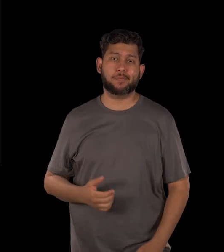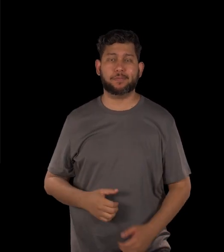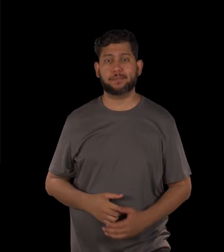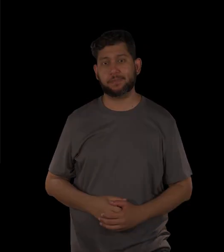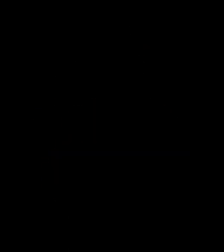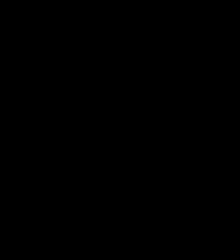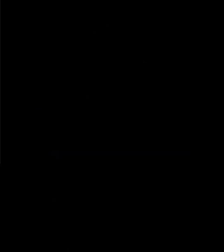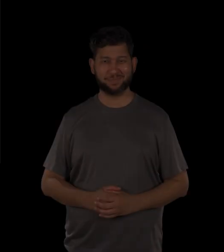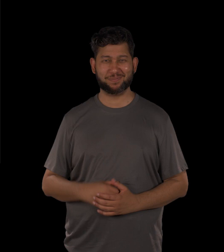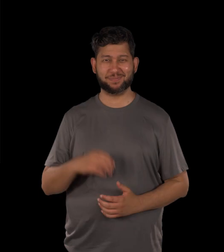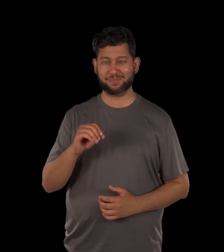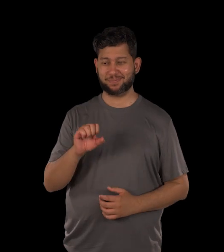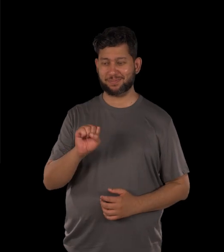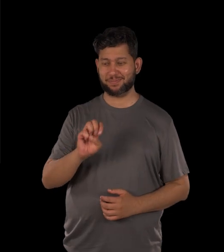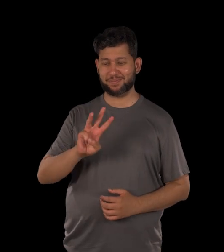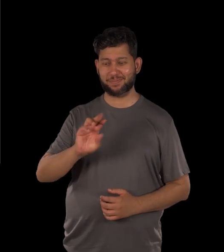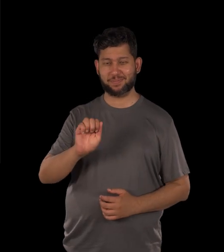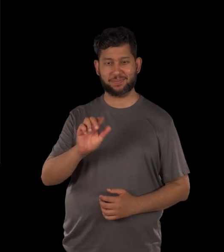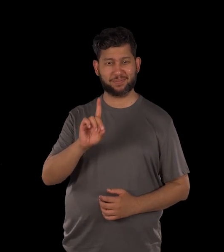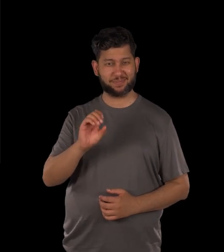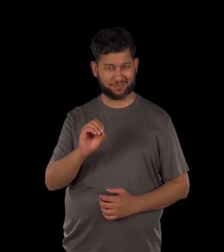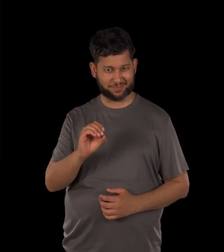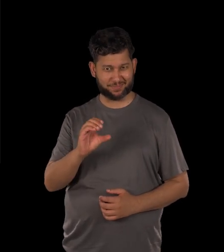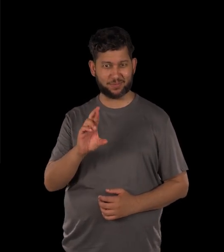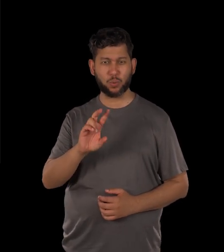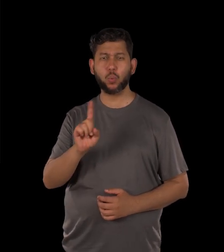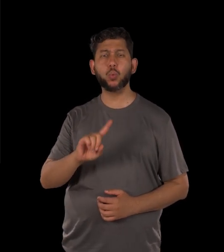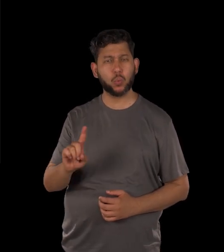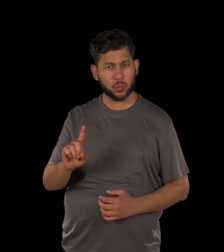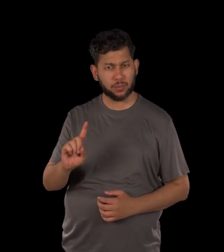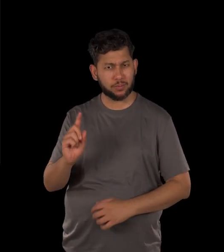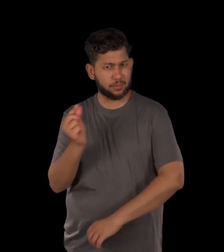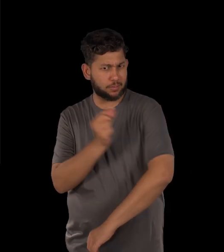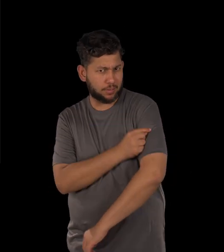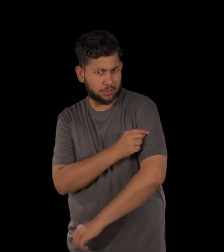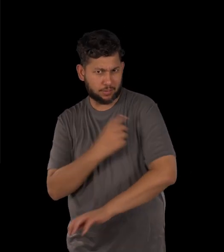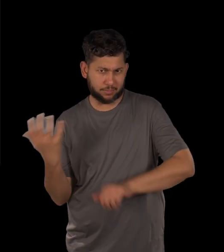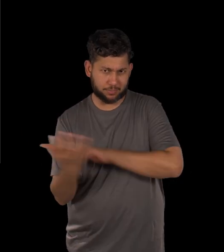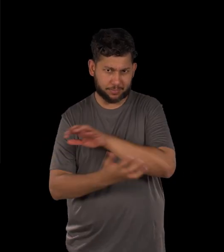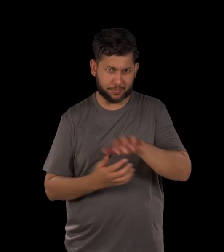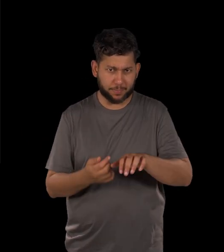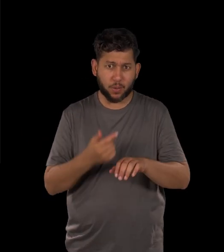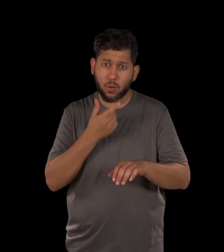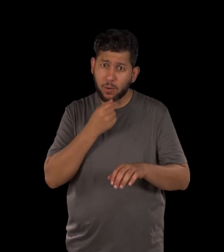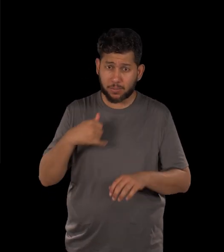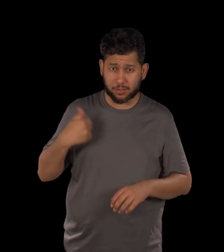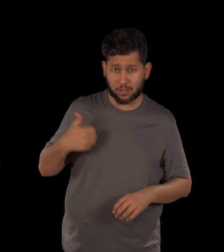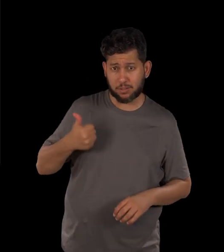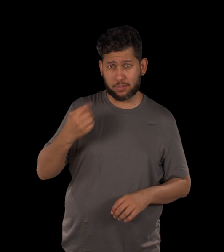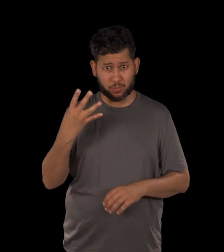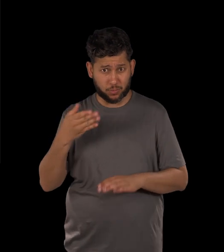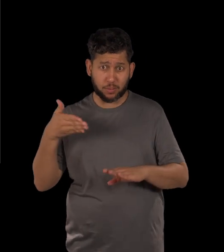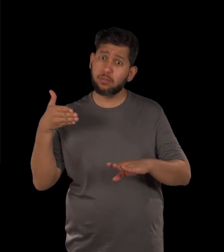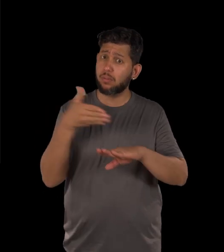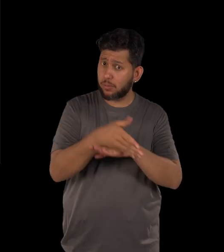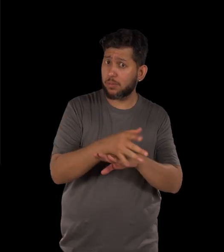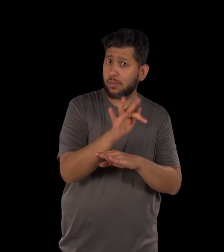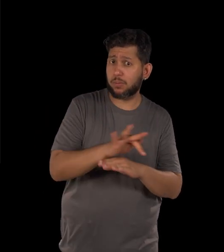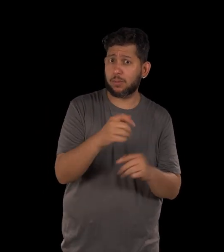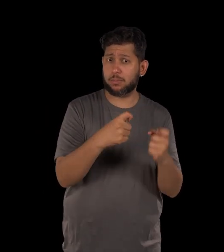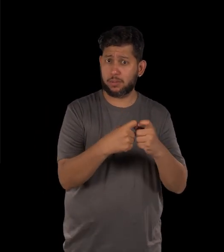Oswaldo Cruz e a revolta da vacina. Oswaldo Cruz entrou na faculdade de medicina aos 14 anos de idade.